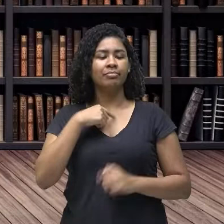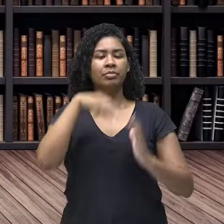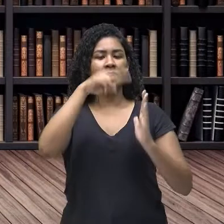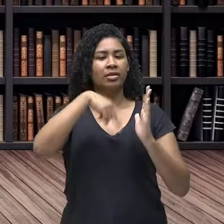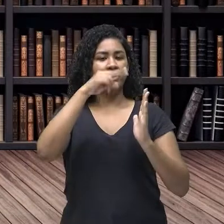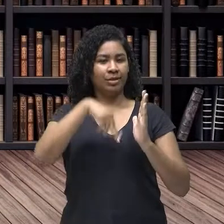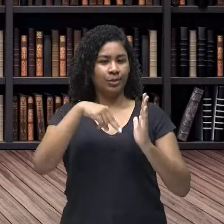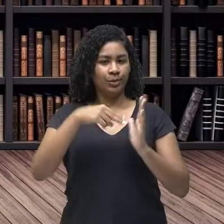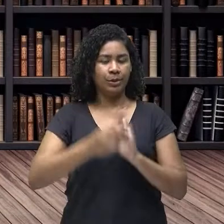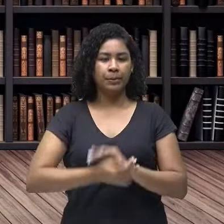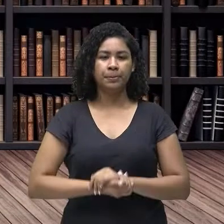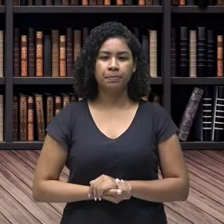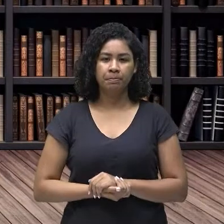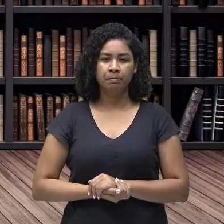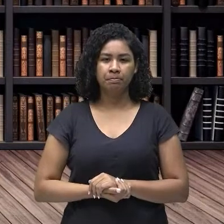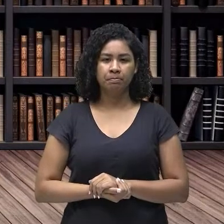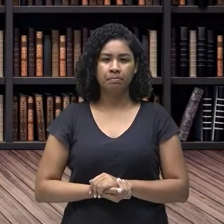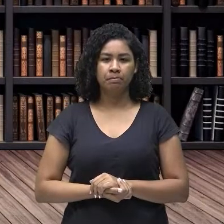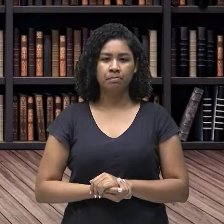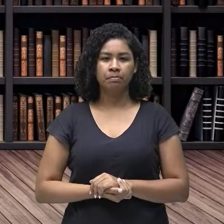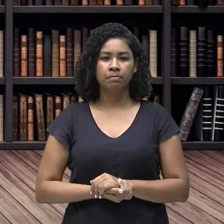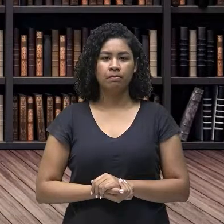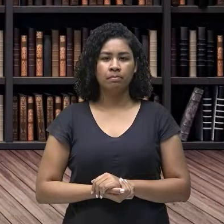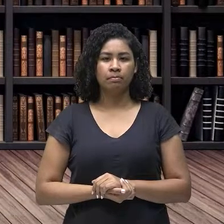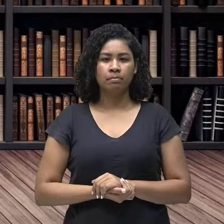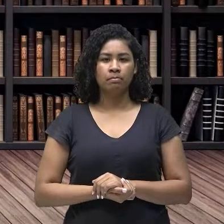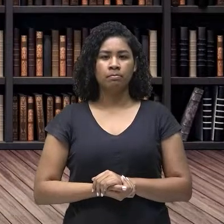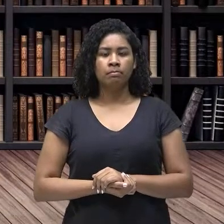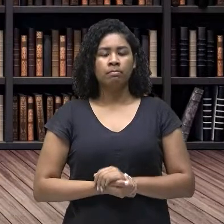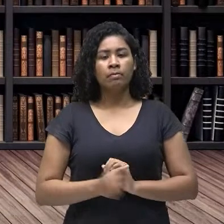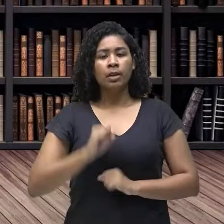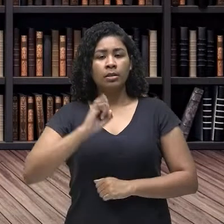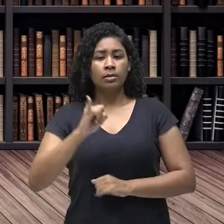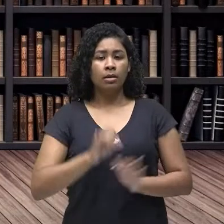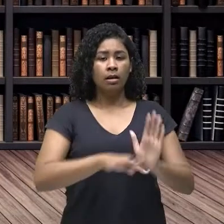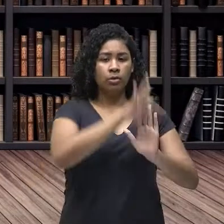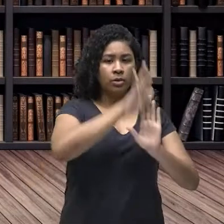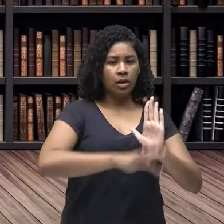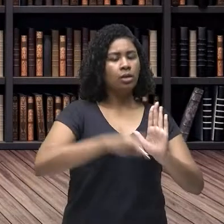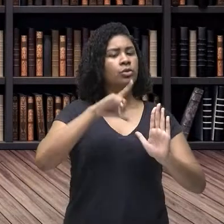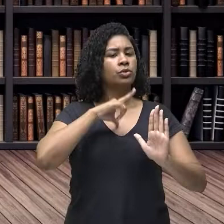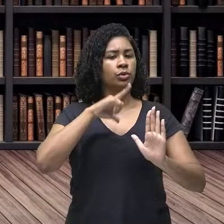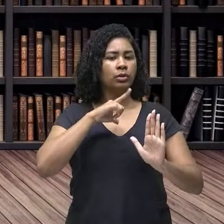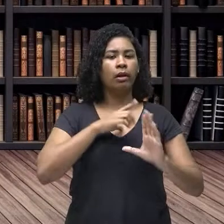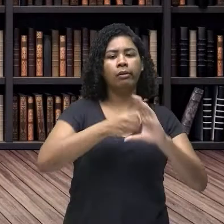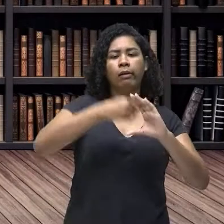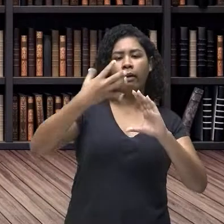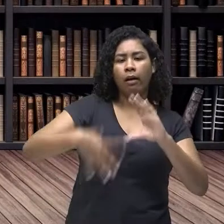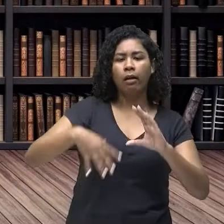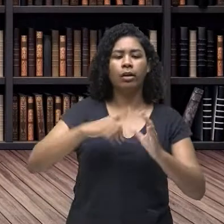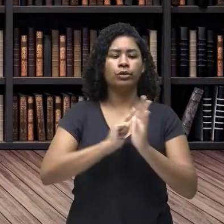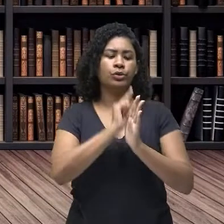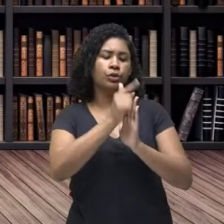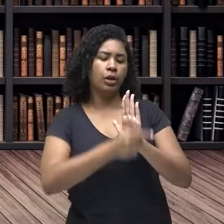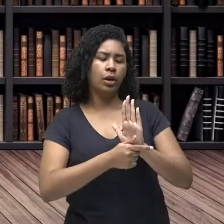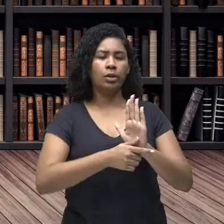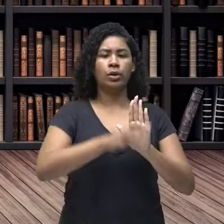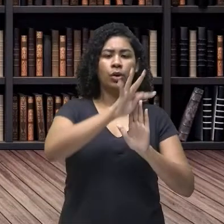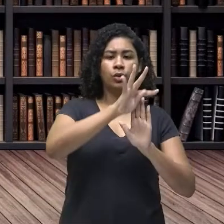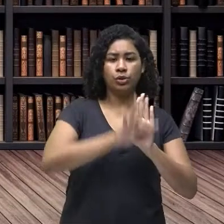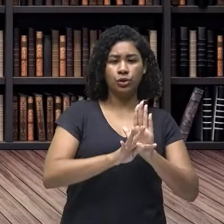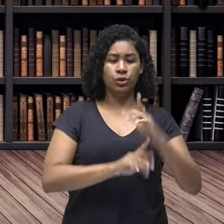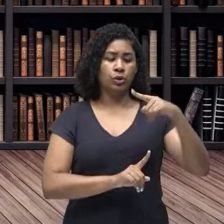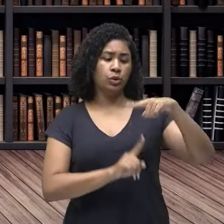acontecendo. Se um texto é intencional e ele se encaixa aí dentro das características de gênero, de tipos, né? A